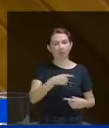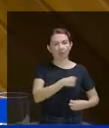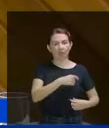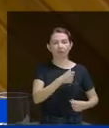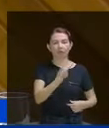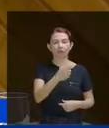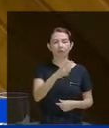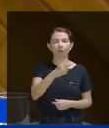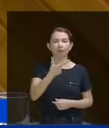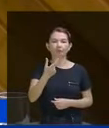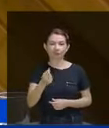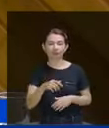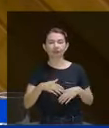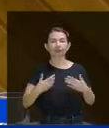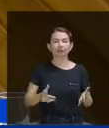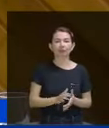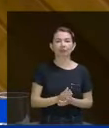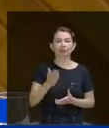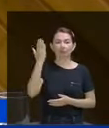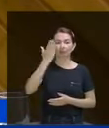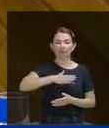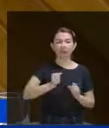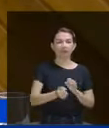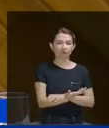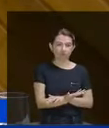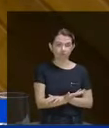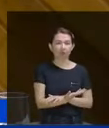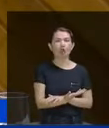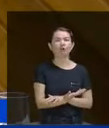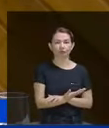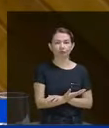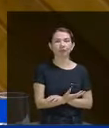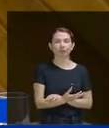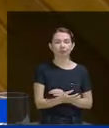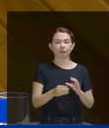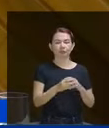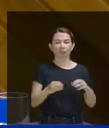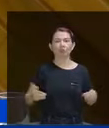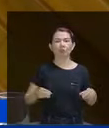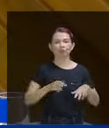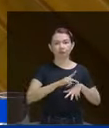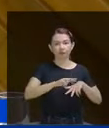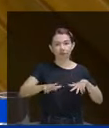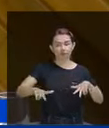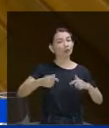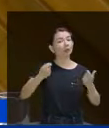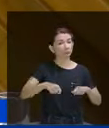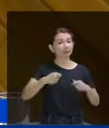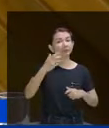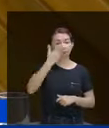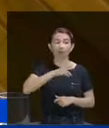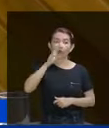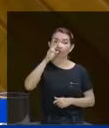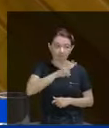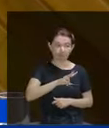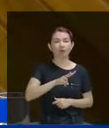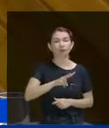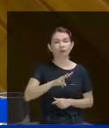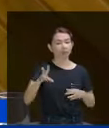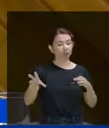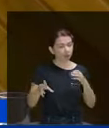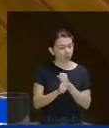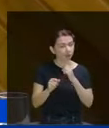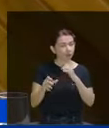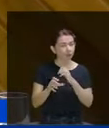cujos fundamentos são: a prova de fraude no preenchimento da cota de gênero deve ser robusta e levar em conta a soma